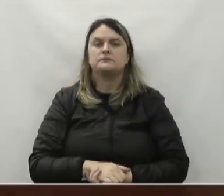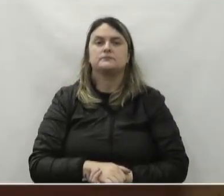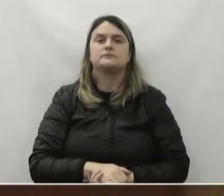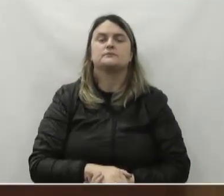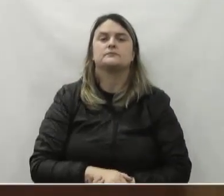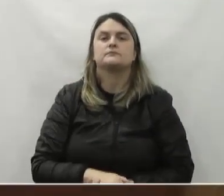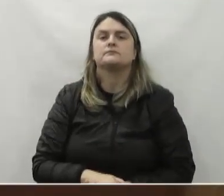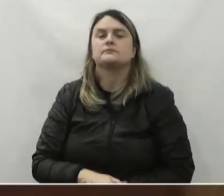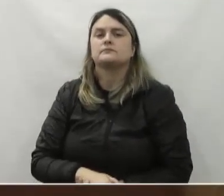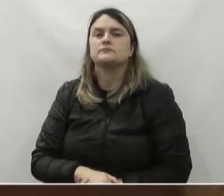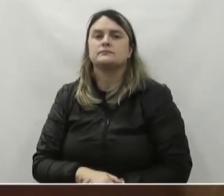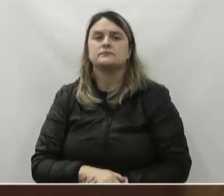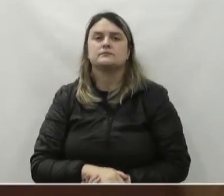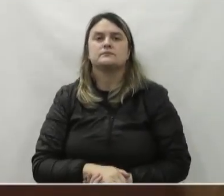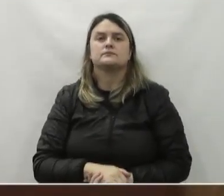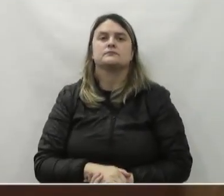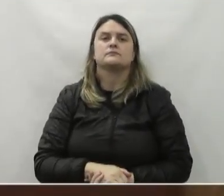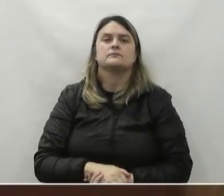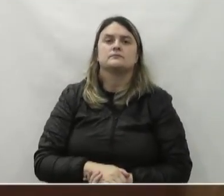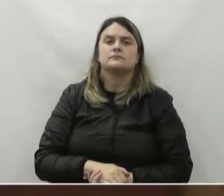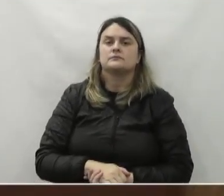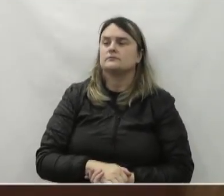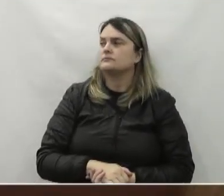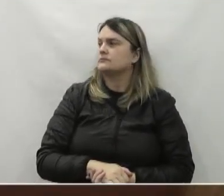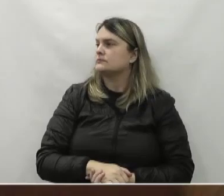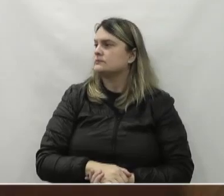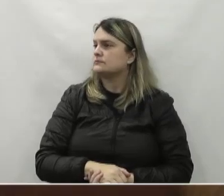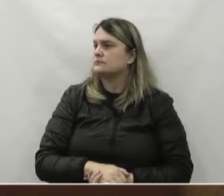Melo Neto.